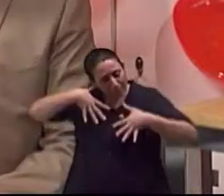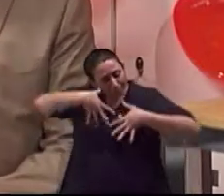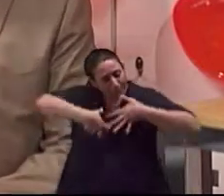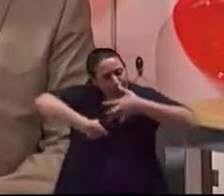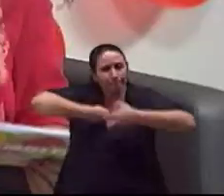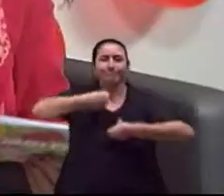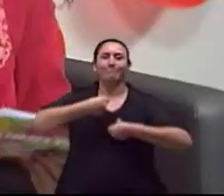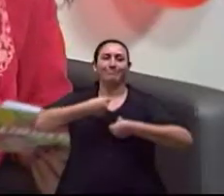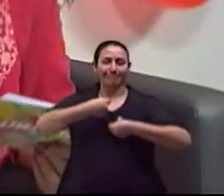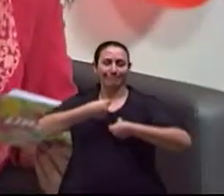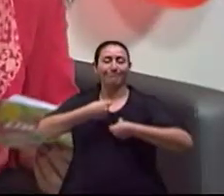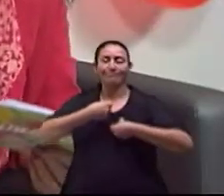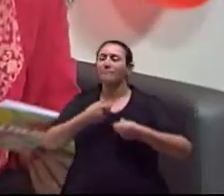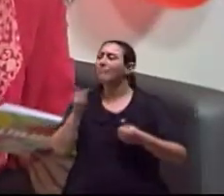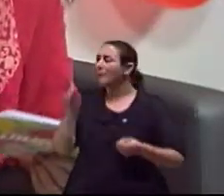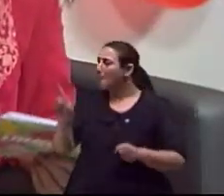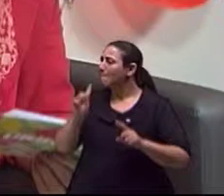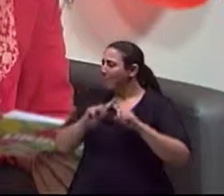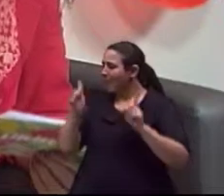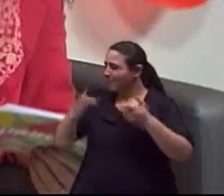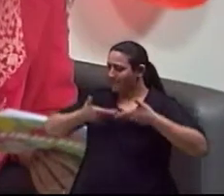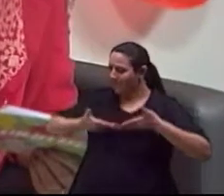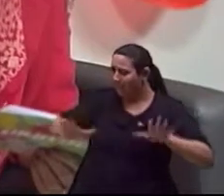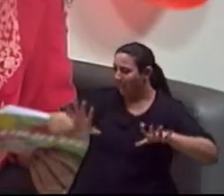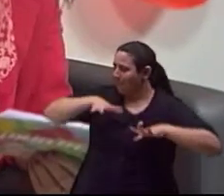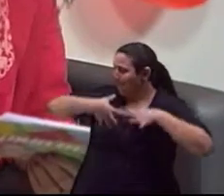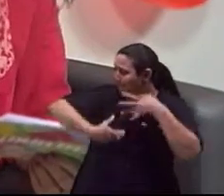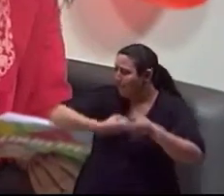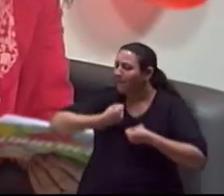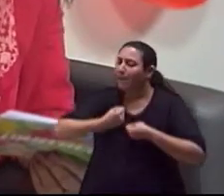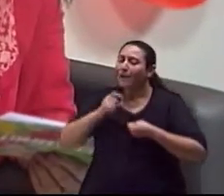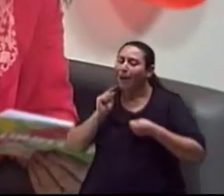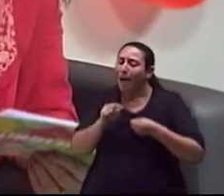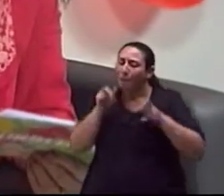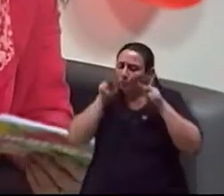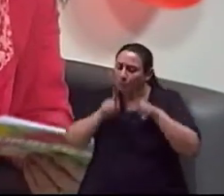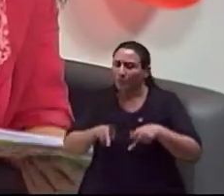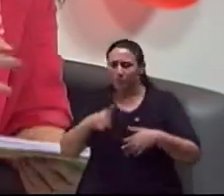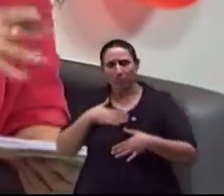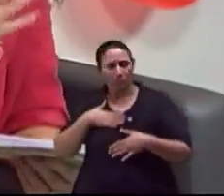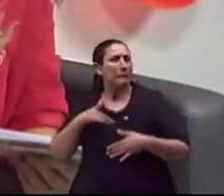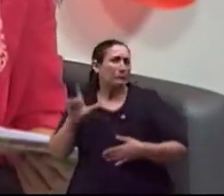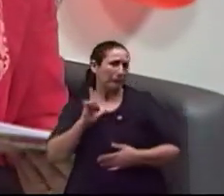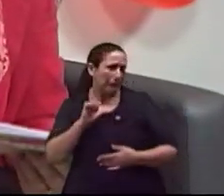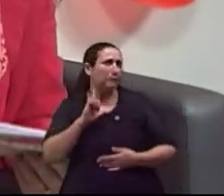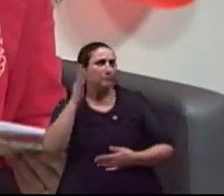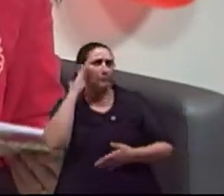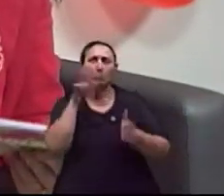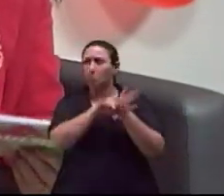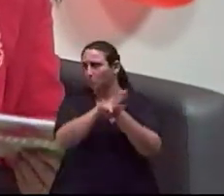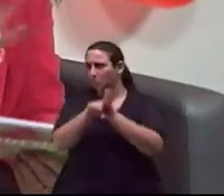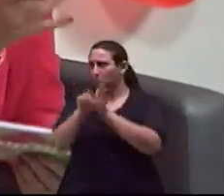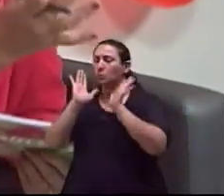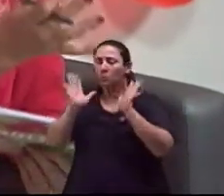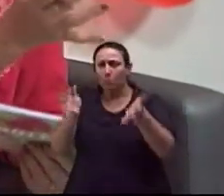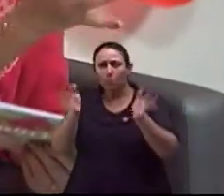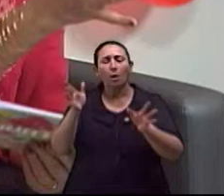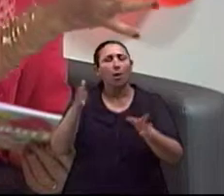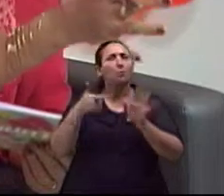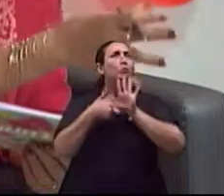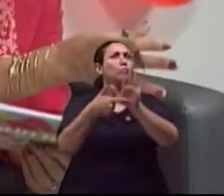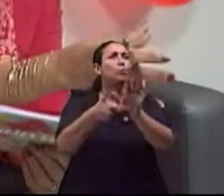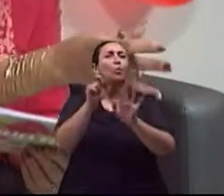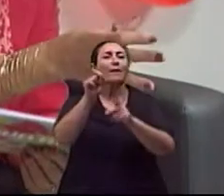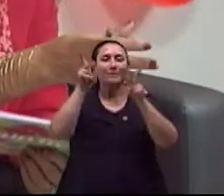si sim e esse Ir Além de si a gente ouve muitas histórias a gente já sabe de pesquisas que foram feitas com doentes